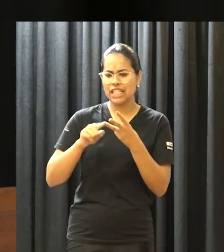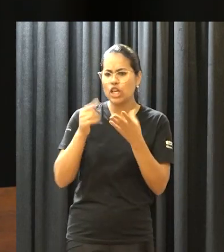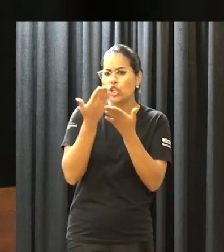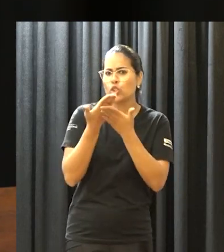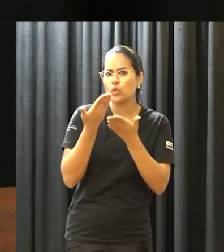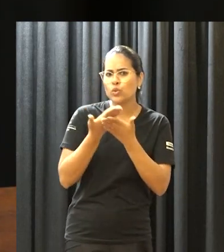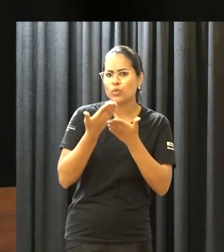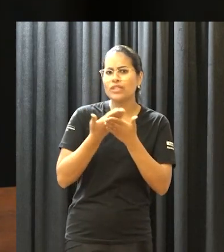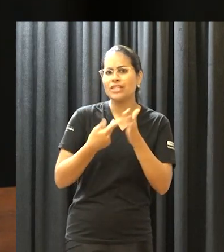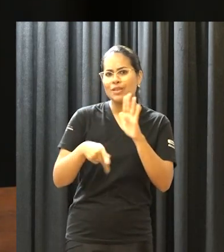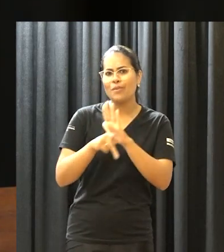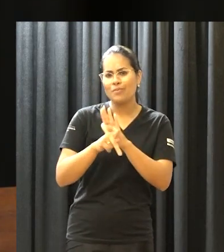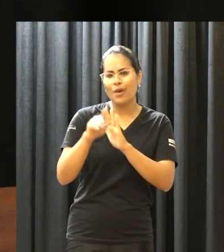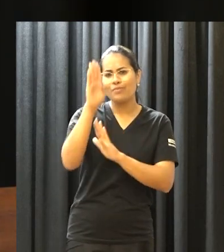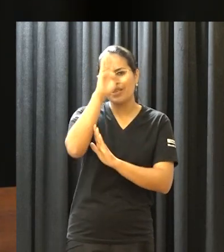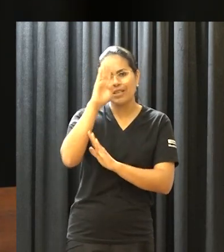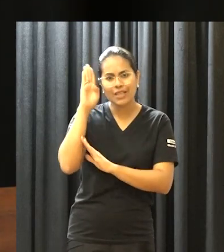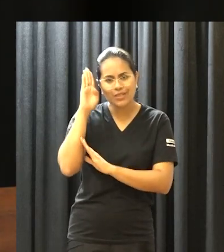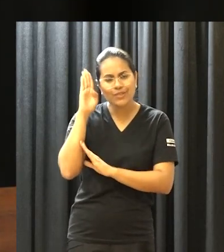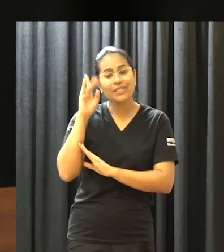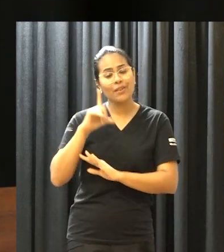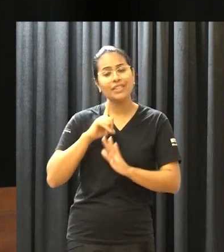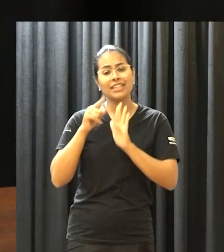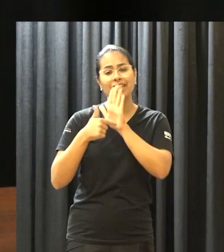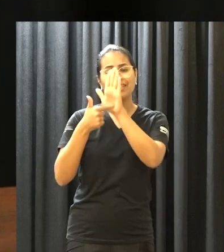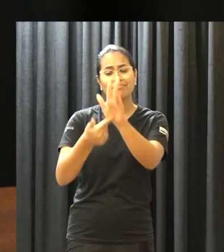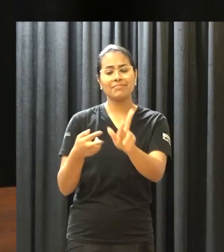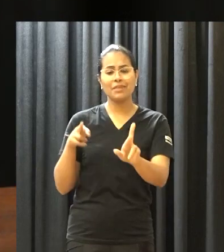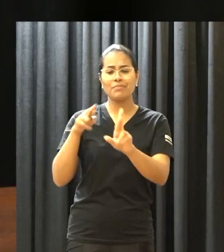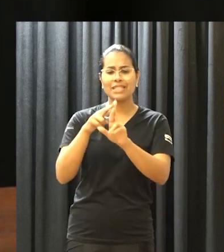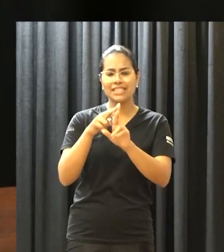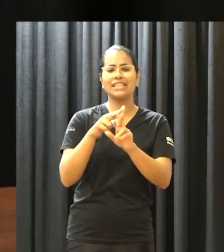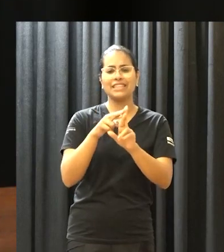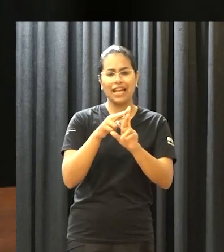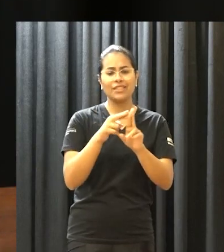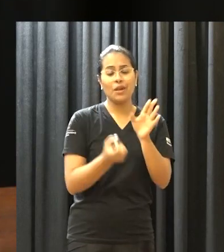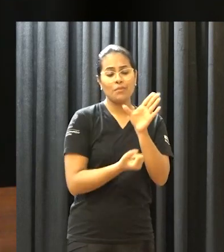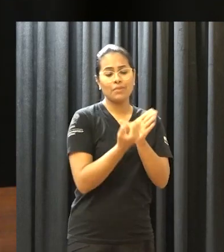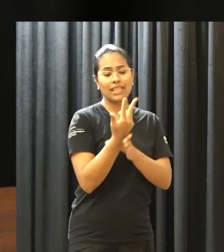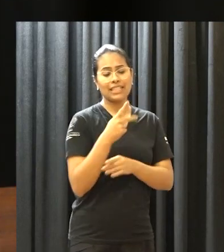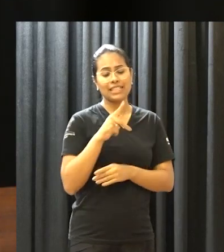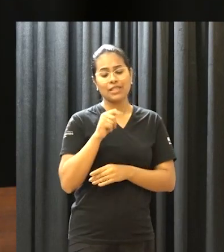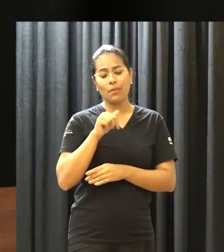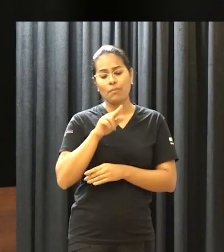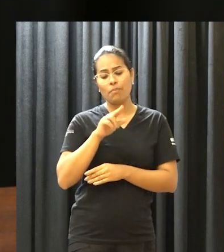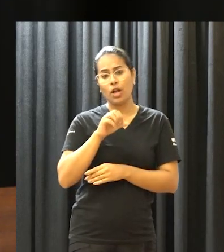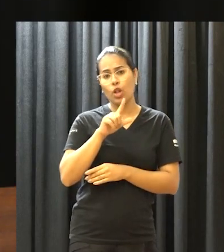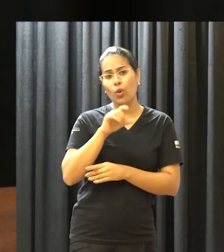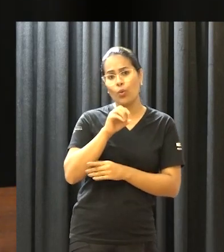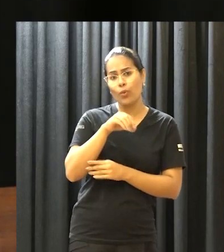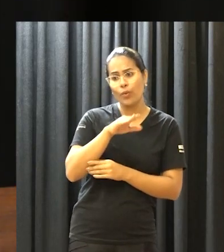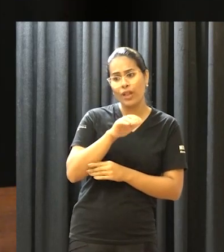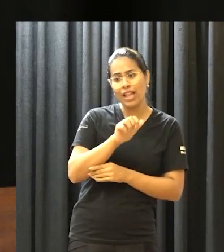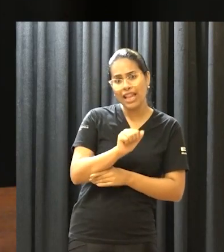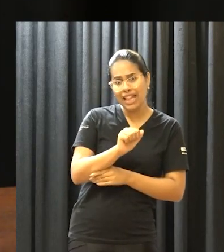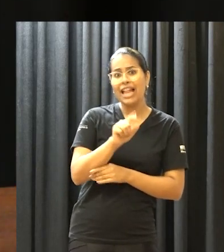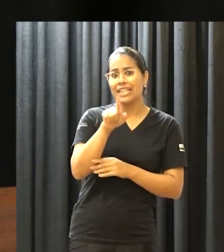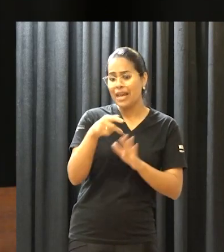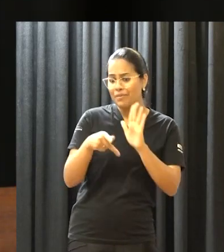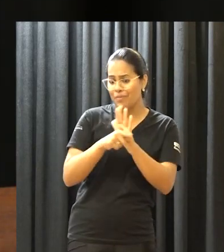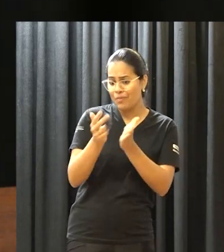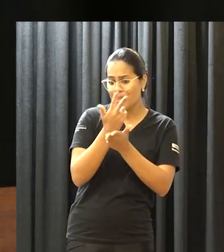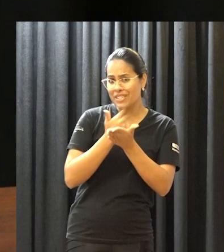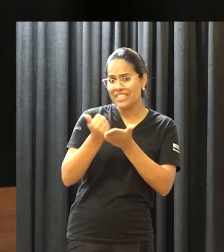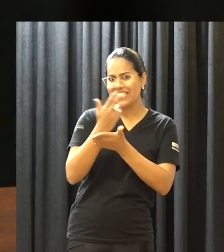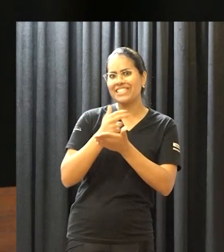que trabalham conosco, estão representadas aí nesse desenho que a Paloma fez a partir de uma foto que a gente mandou para ela. Aliás, foi